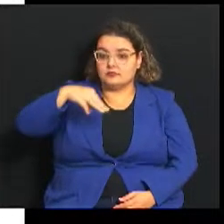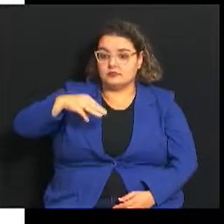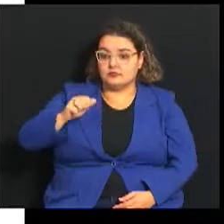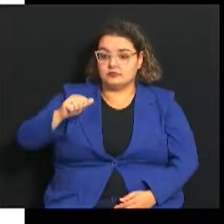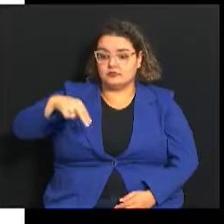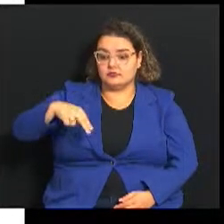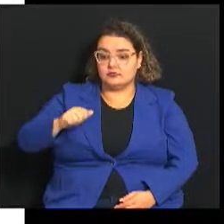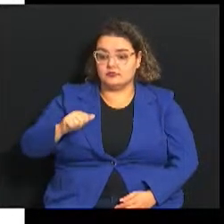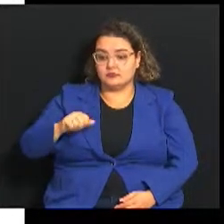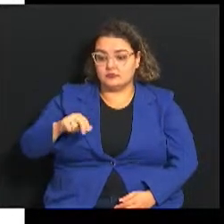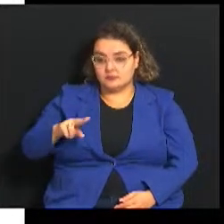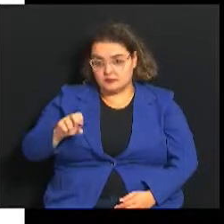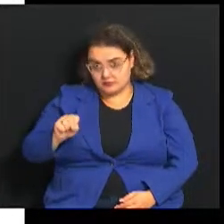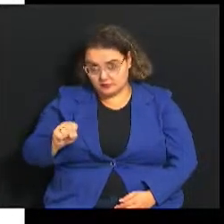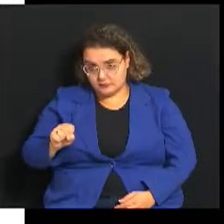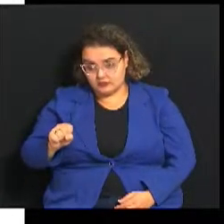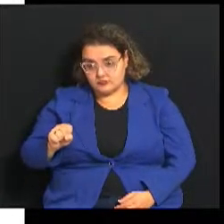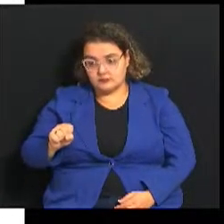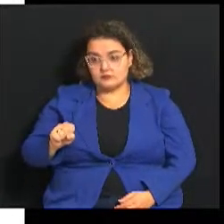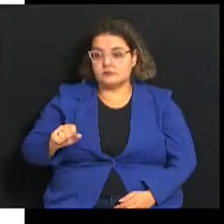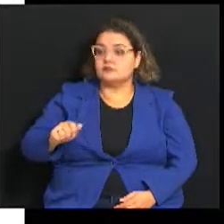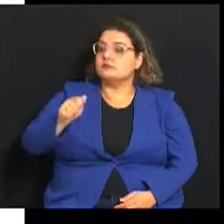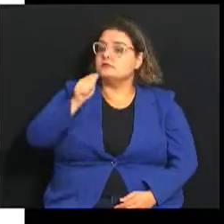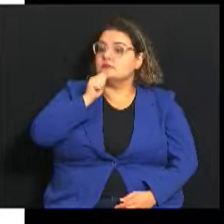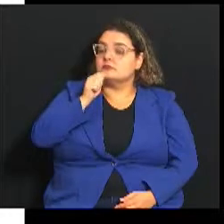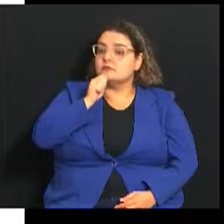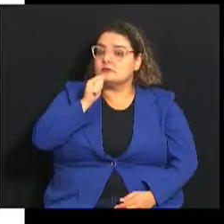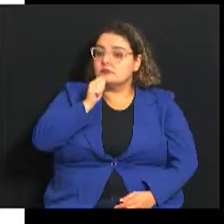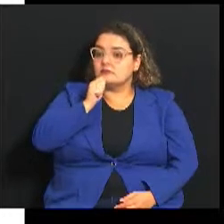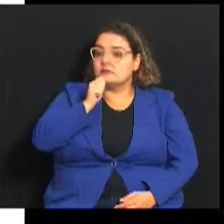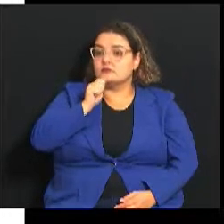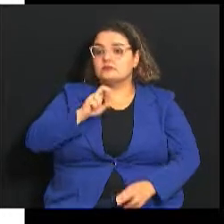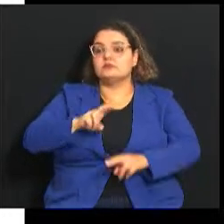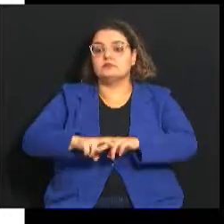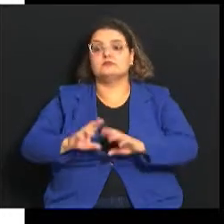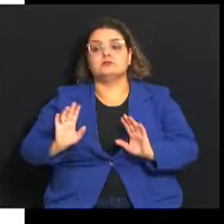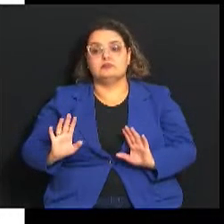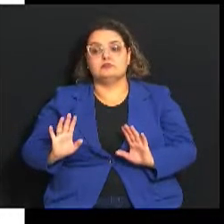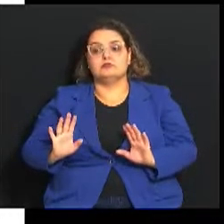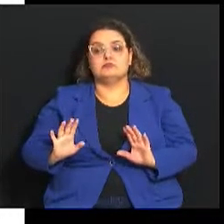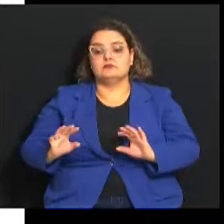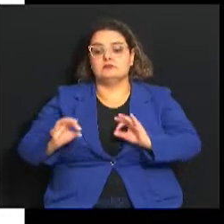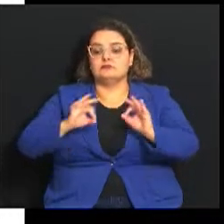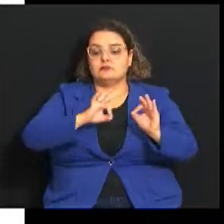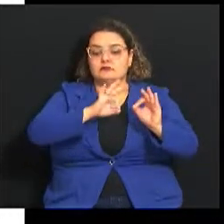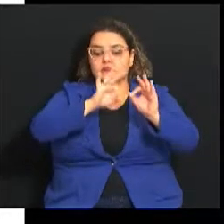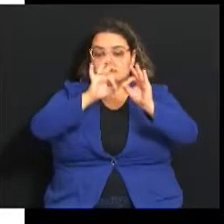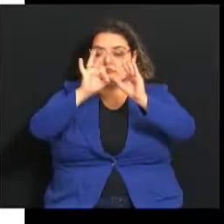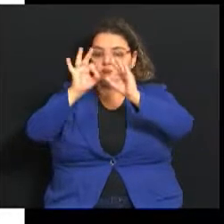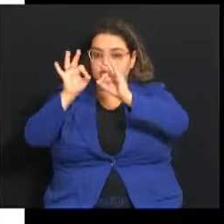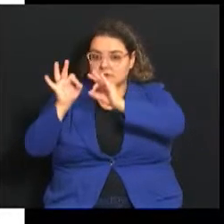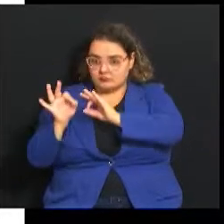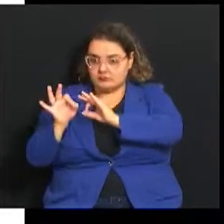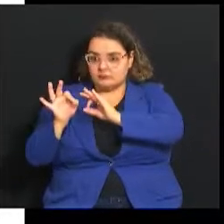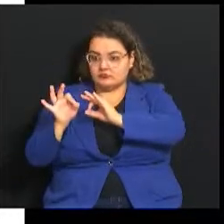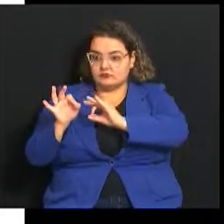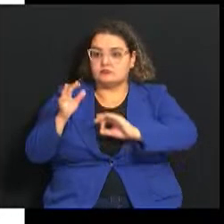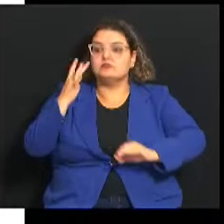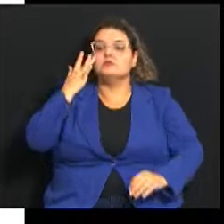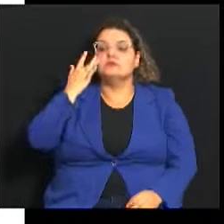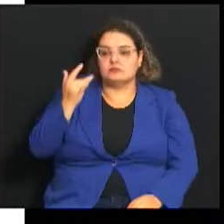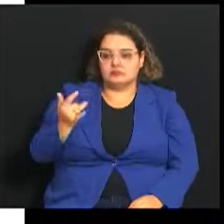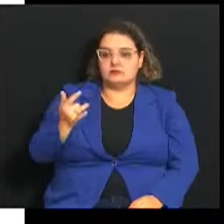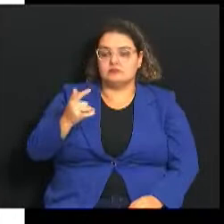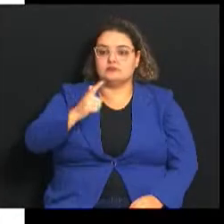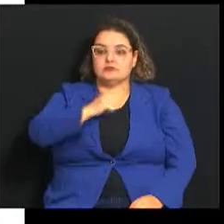Arena da Amazônia, ainda não fica no banco de reservas, mas dos camarotes vai acompanhar o duelo de amanhã entre